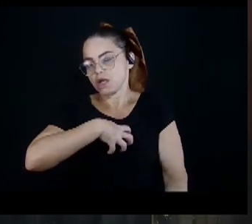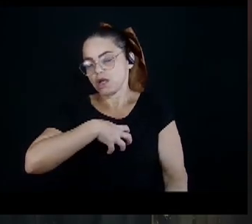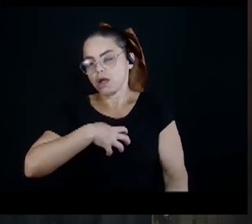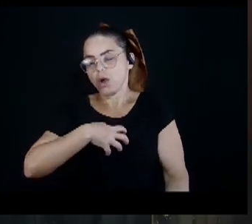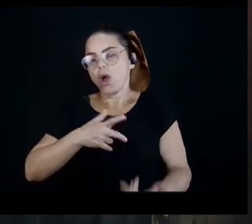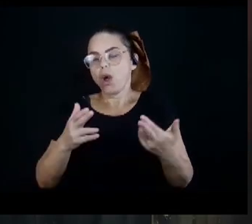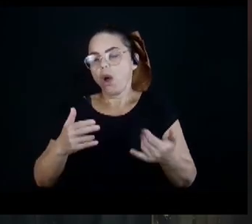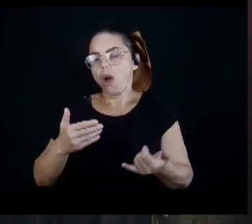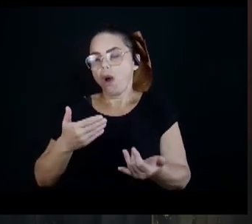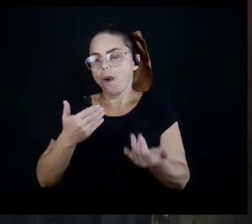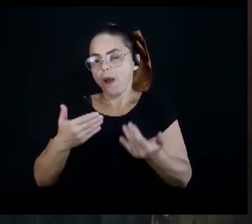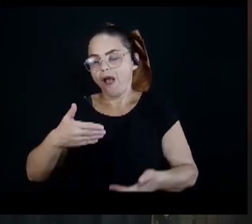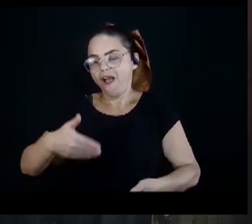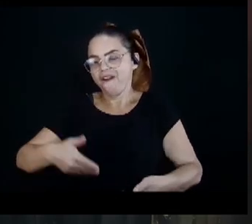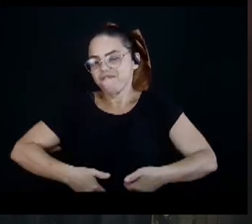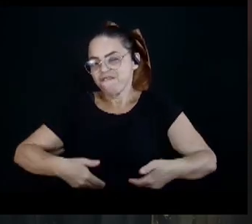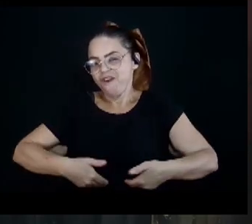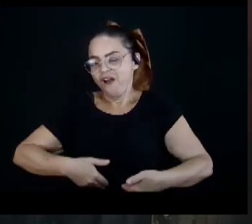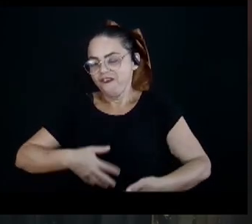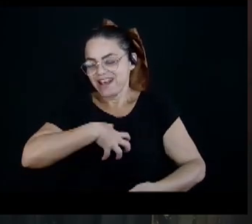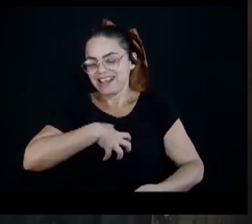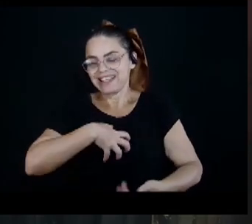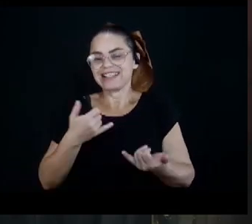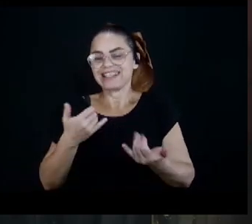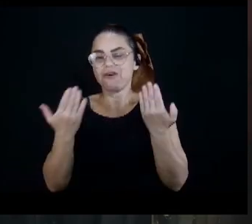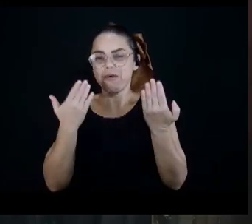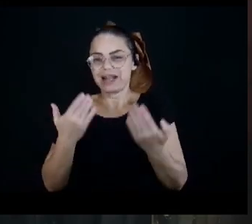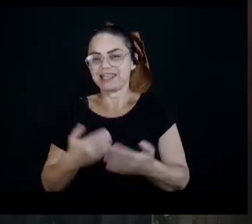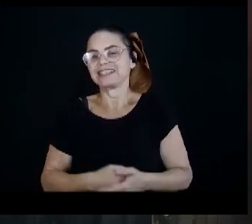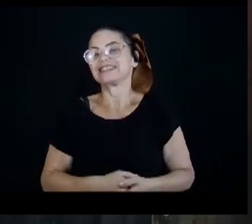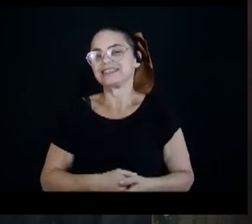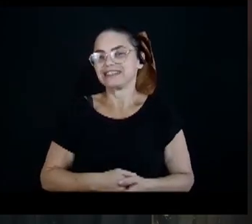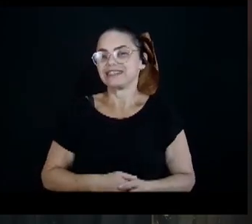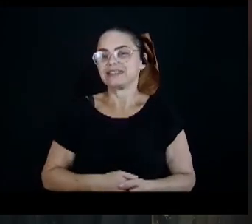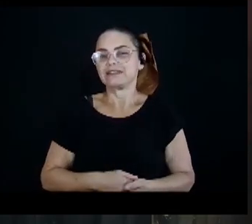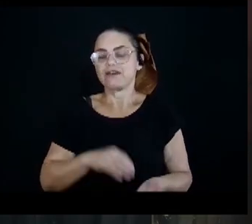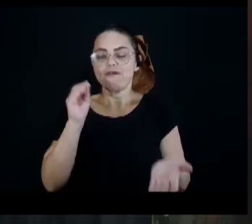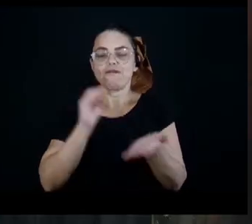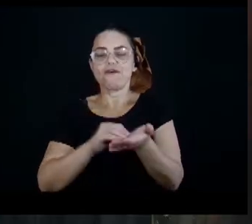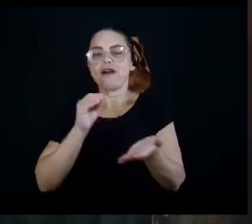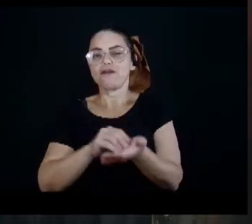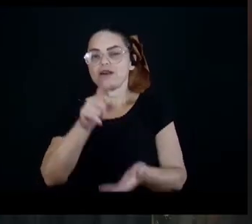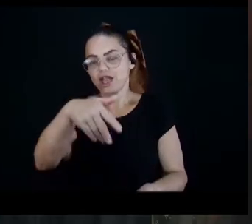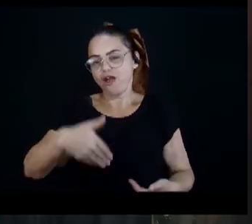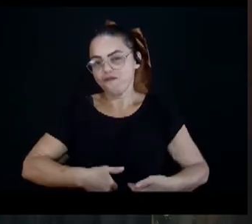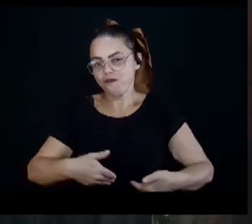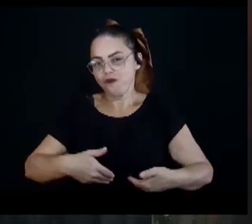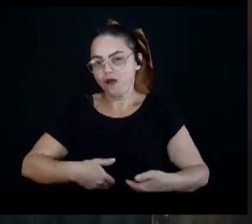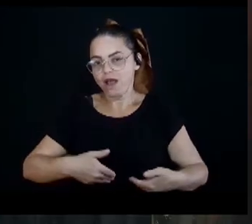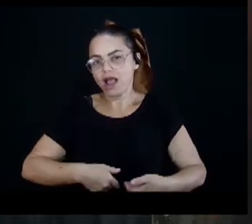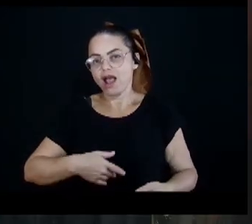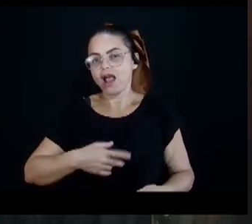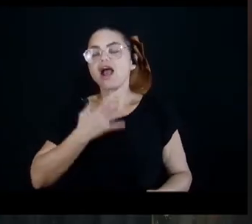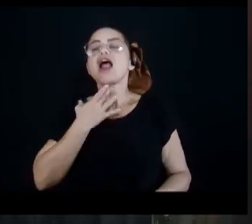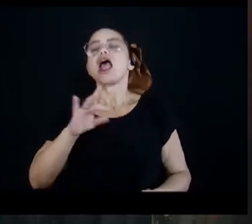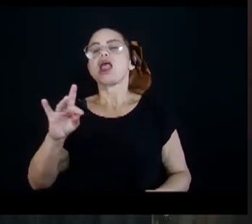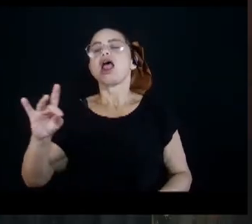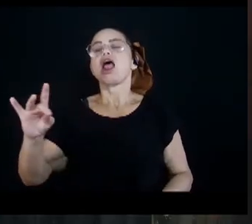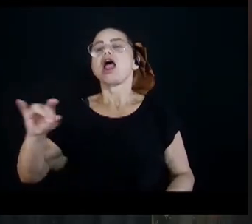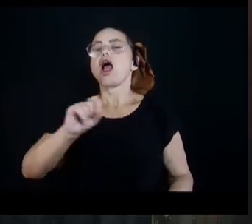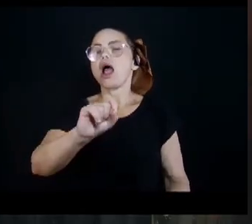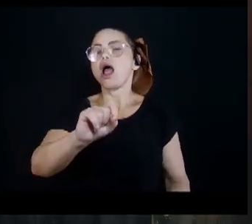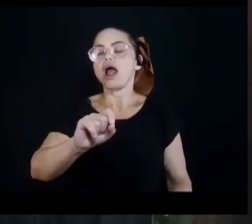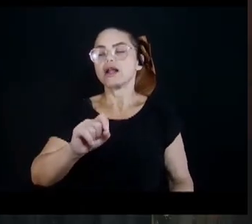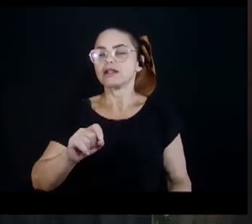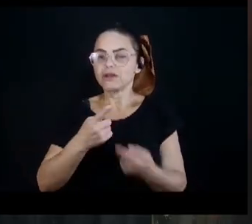disso também, né? A galera mais nova que está nos ouvindo aí, né? Você tem fome de quê? Você tem sede de quê? Né? A gente não quer só comida, a